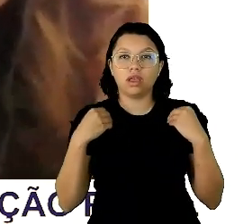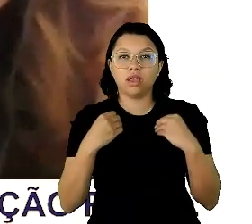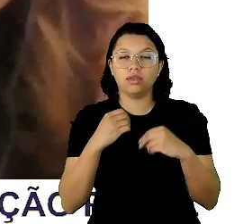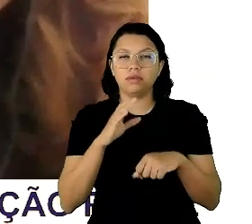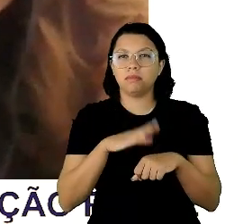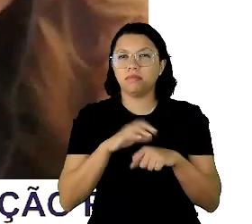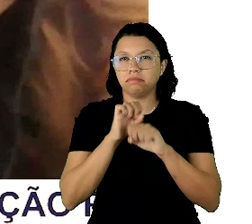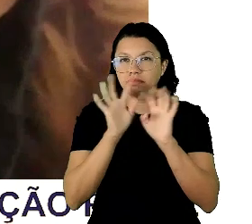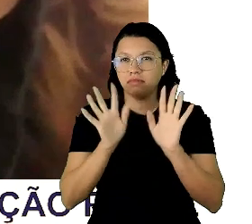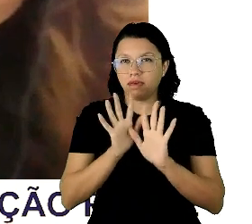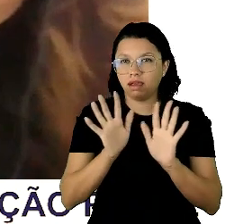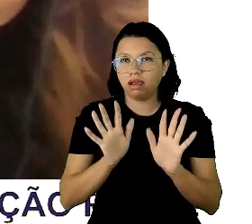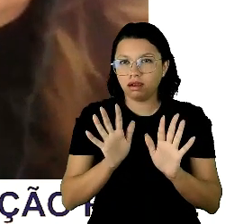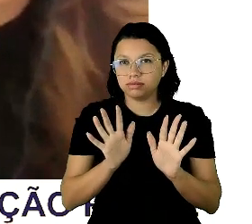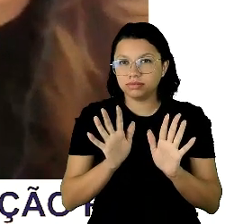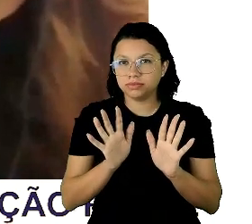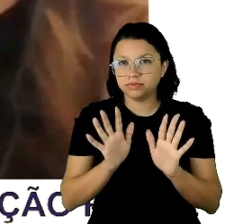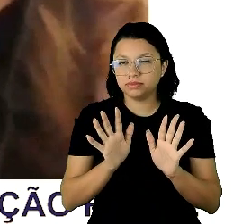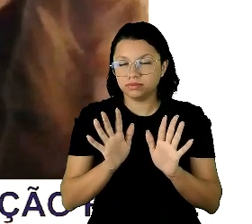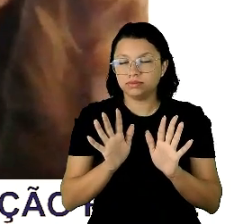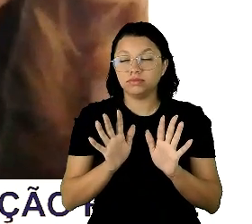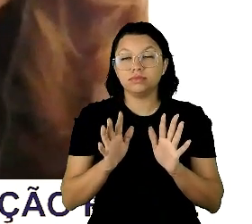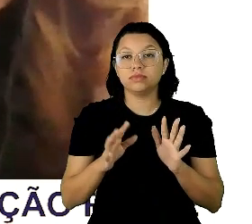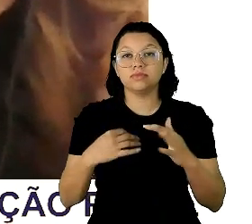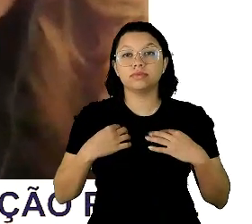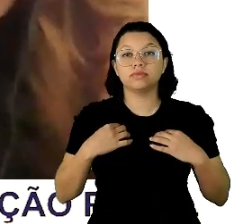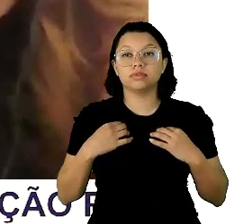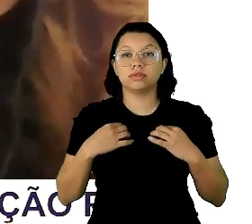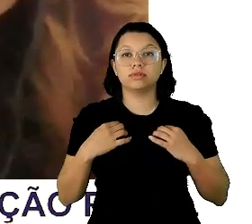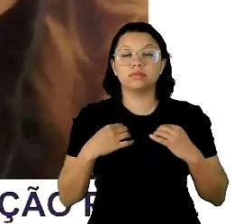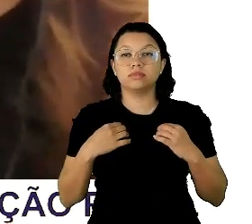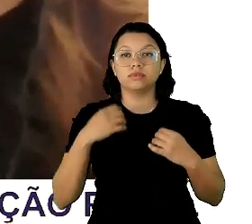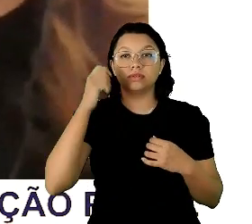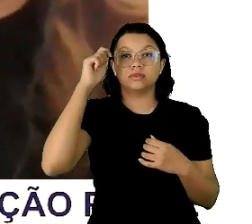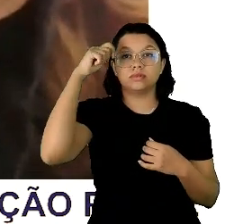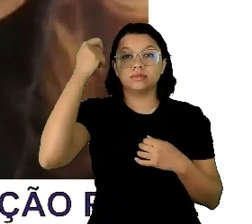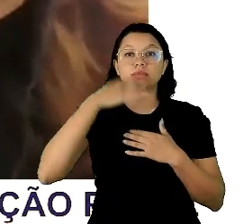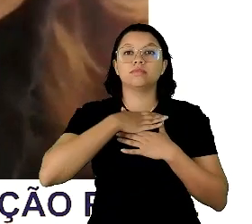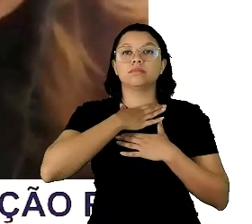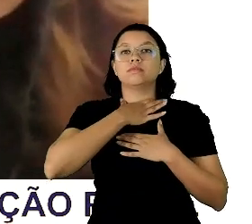claras, estou usando uma blusa preta de gola alta,